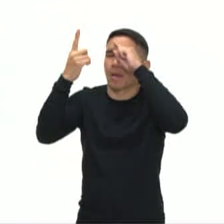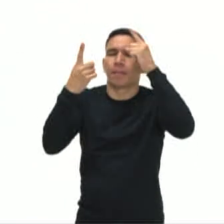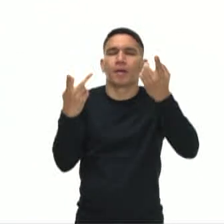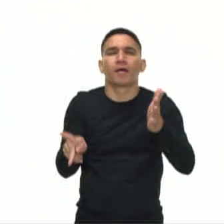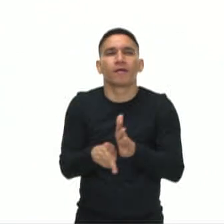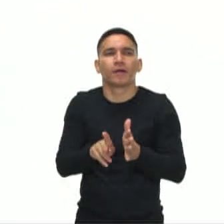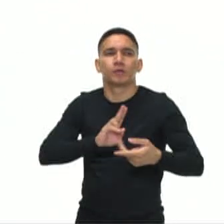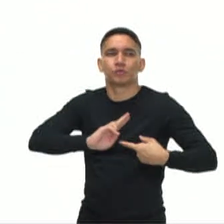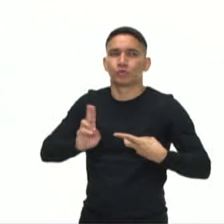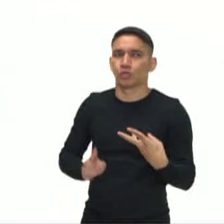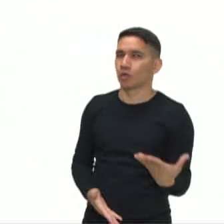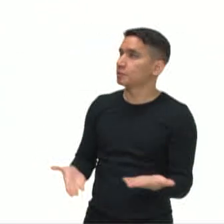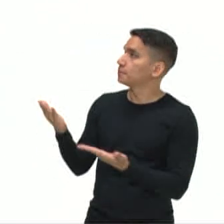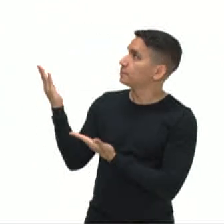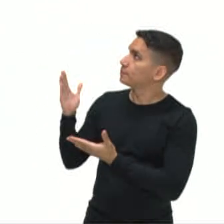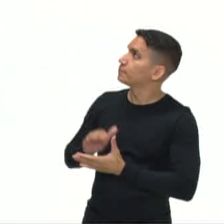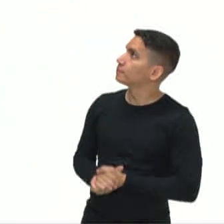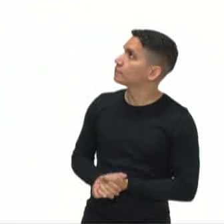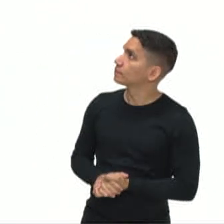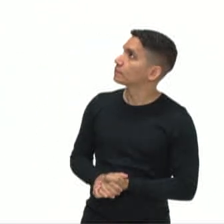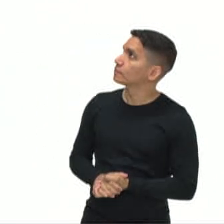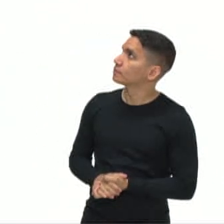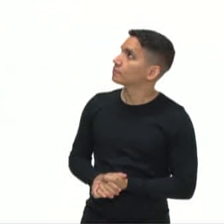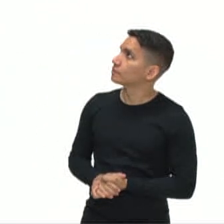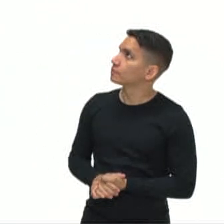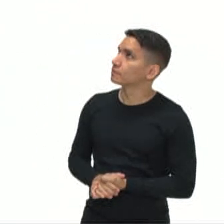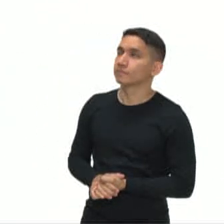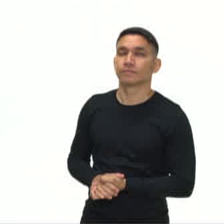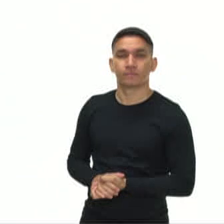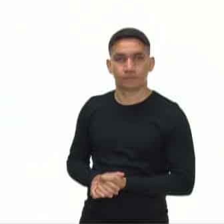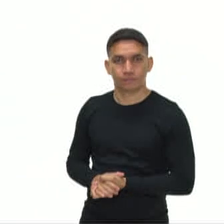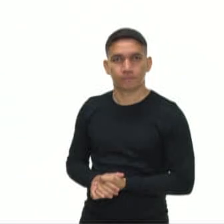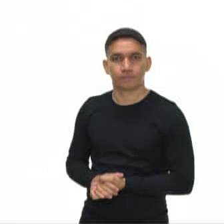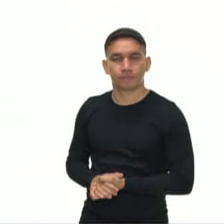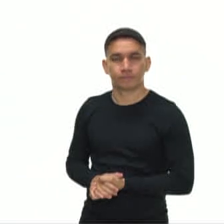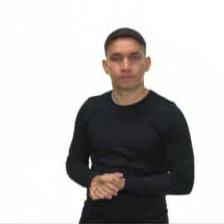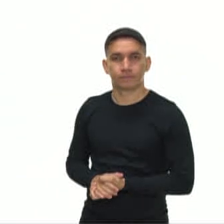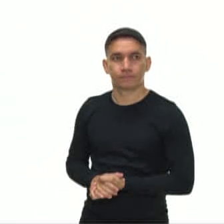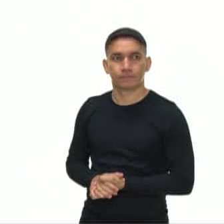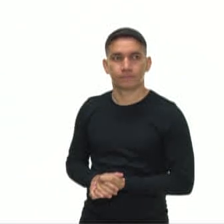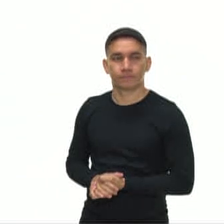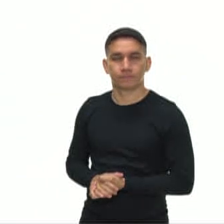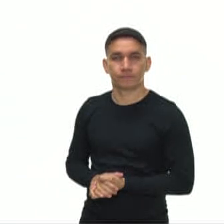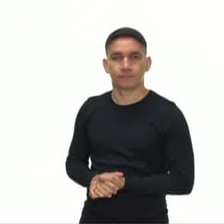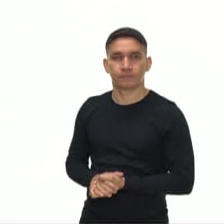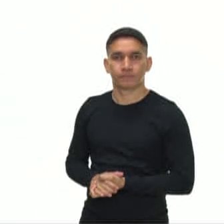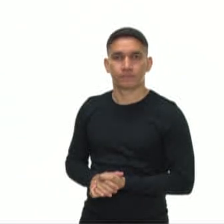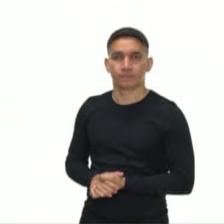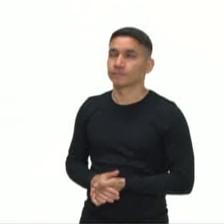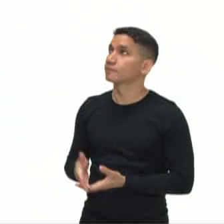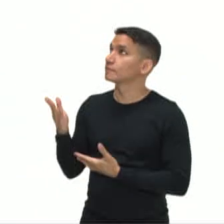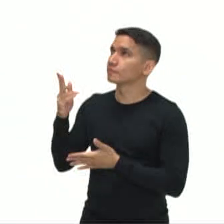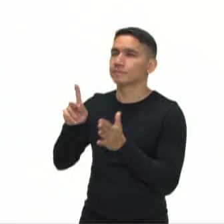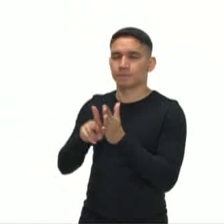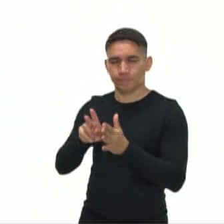que é a comédia romana, e fábula praetesta, que é a tragédia romana, comédia romana e a tragédia romana,